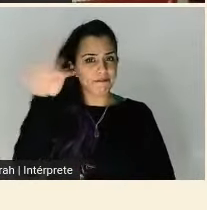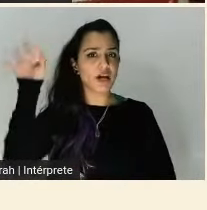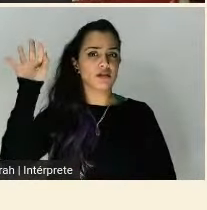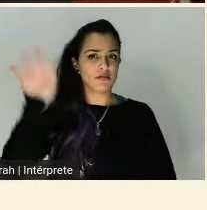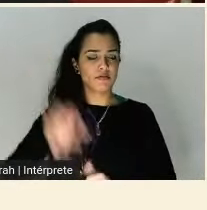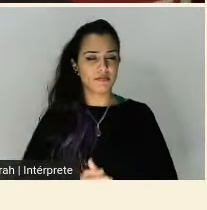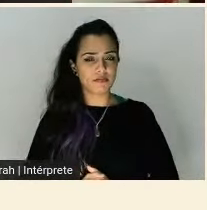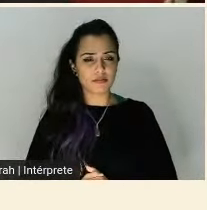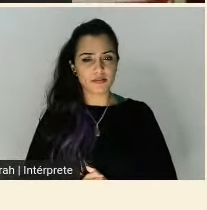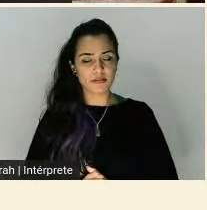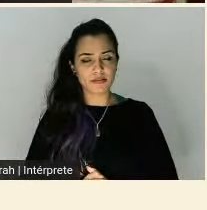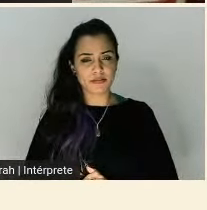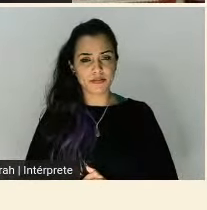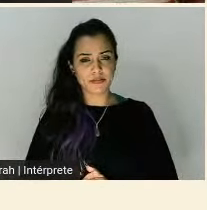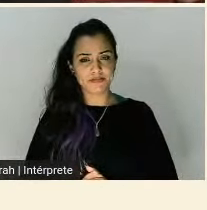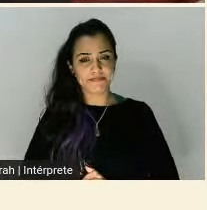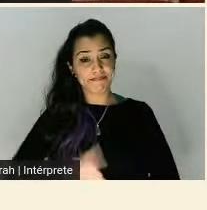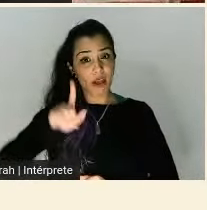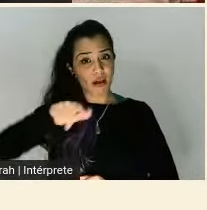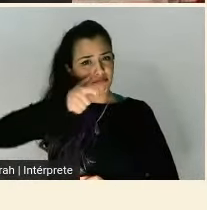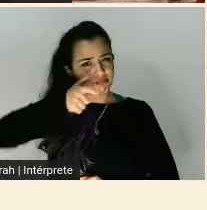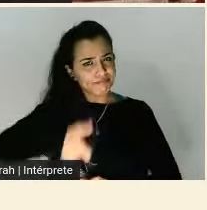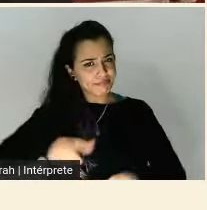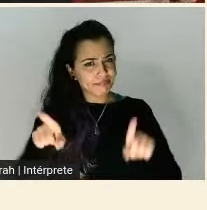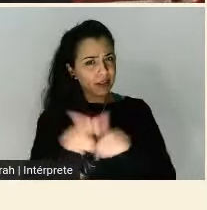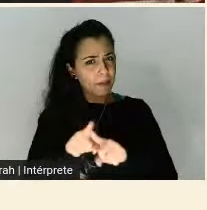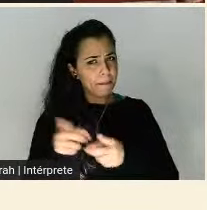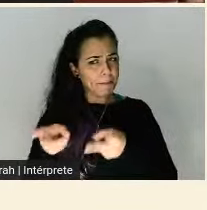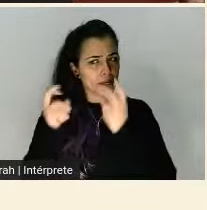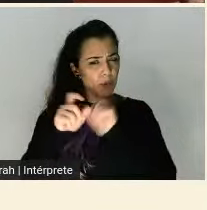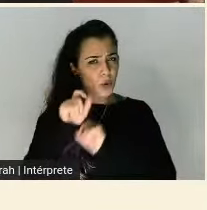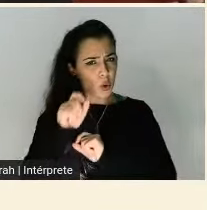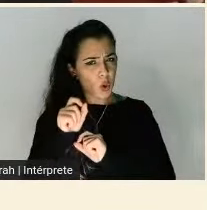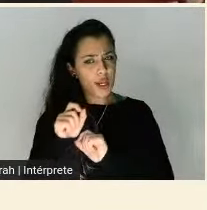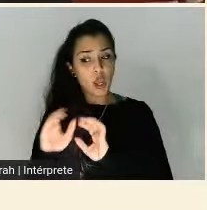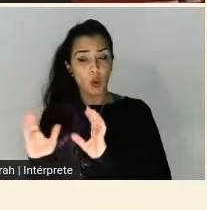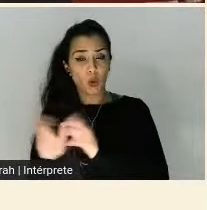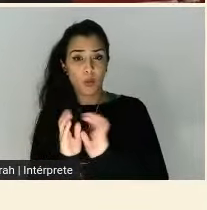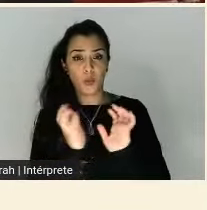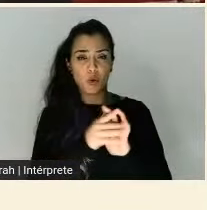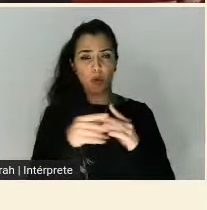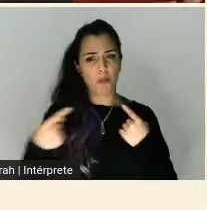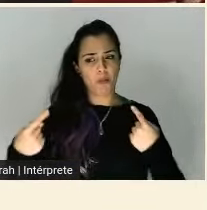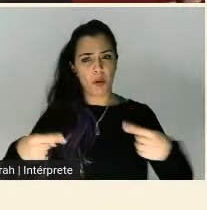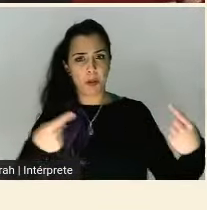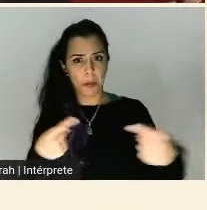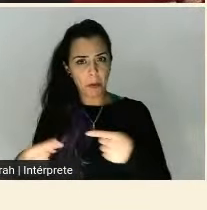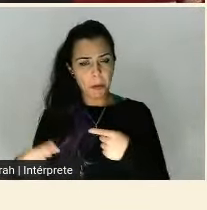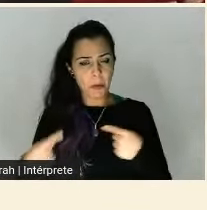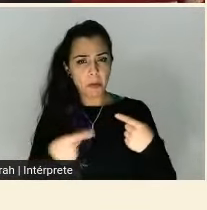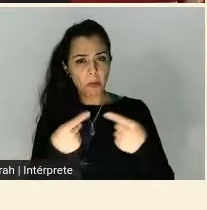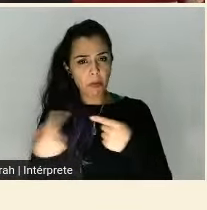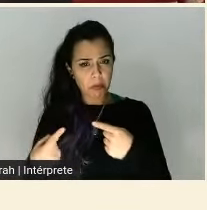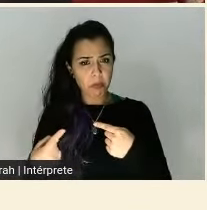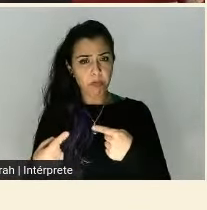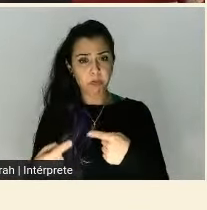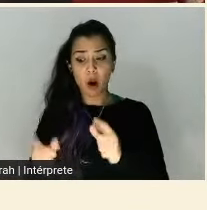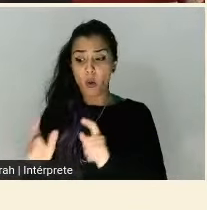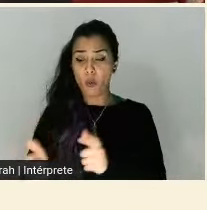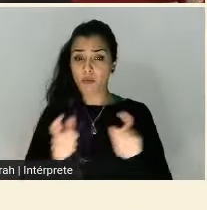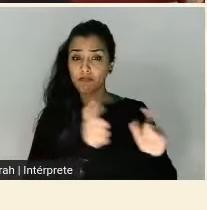É interessante reparar que em ambos os lados da disputa entre Rubem Navarra e Lorival Gomes Machado